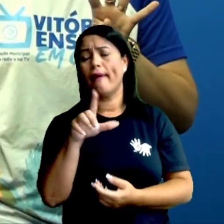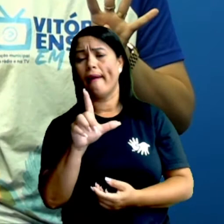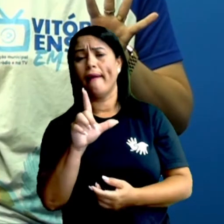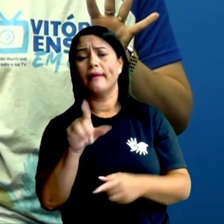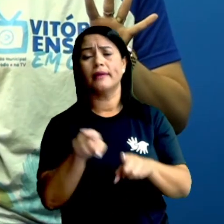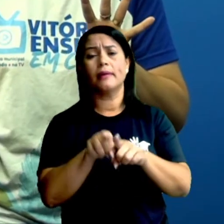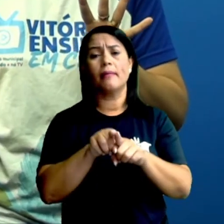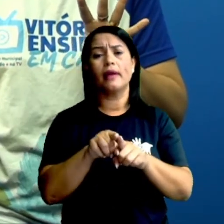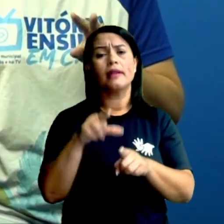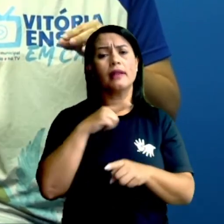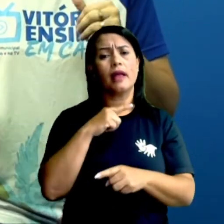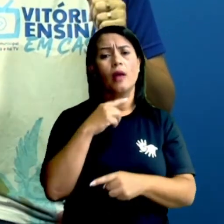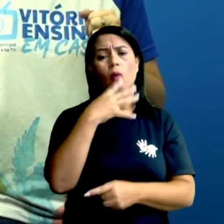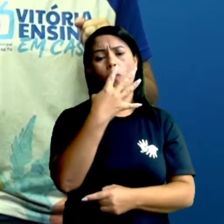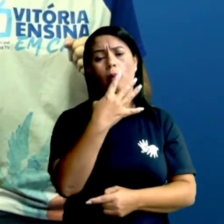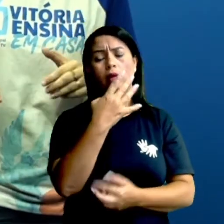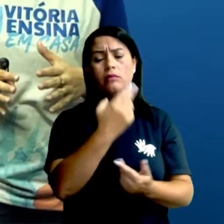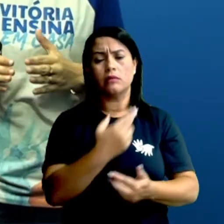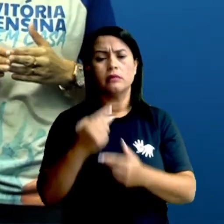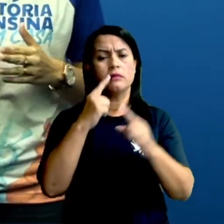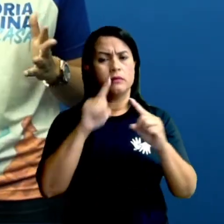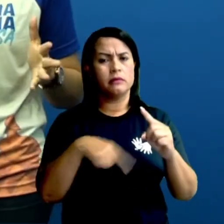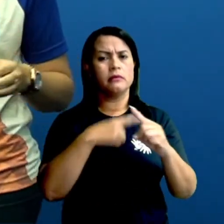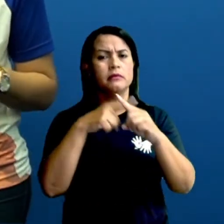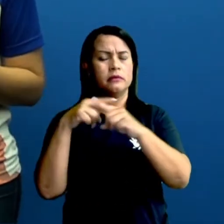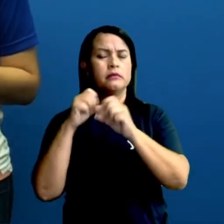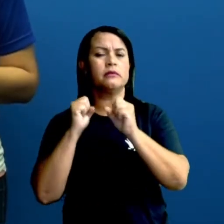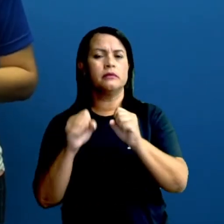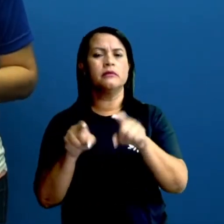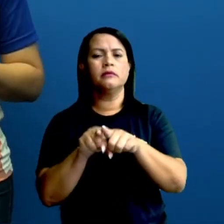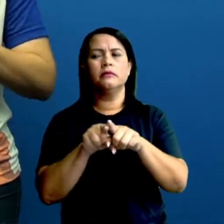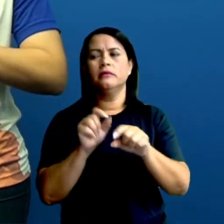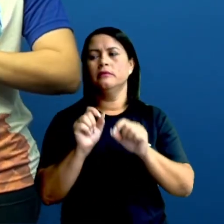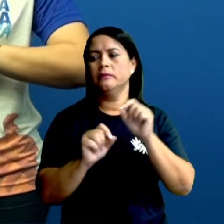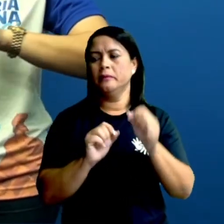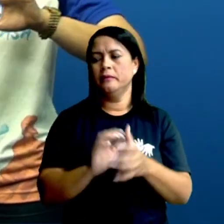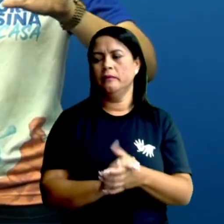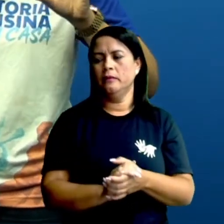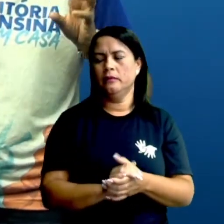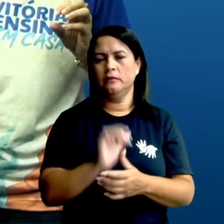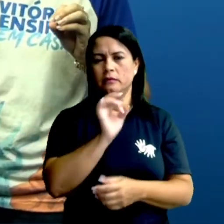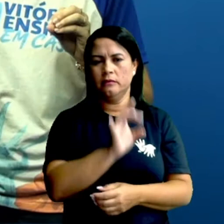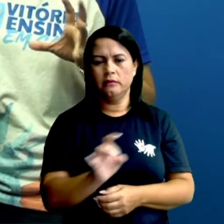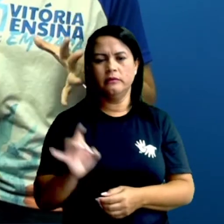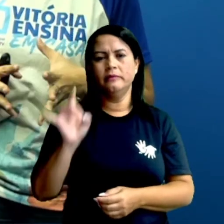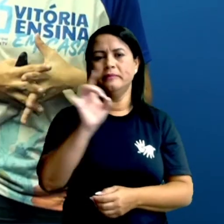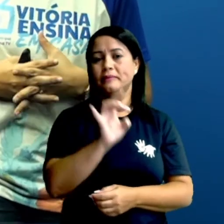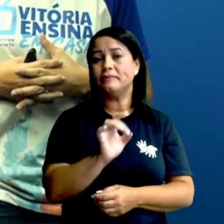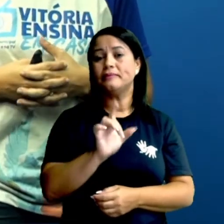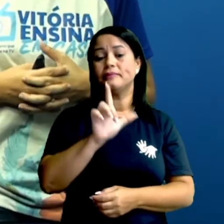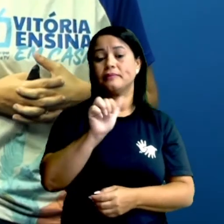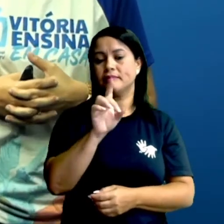tem 4 lados iguais, não é isso? Então, vamos supor que cada lado desse meu